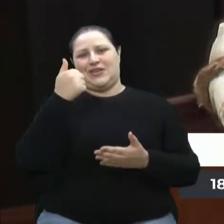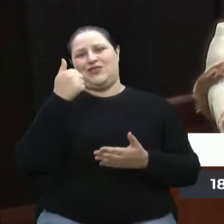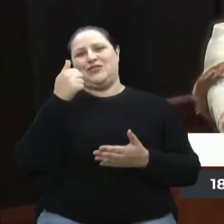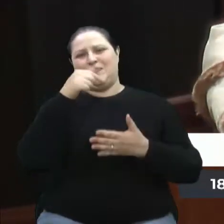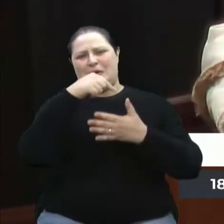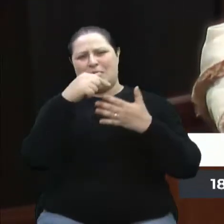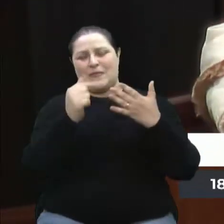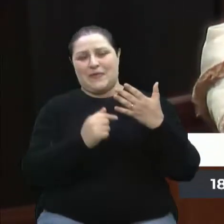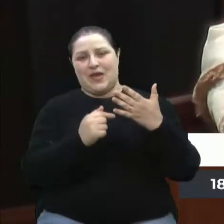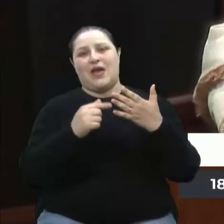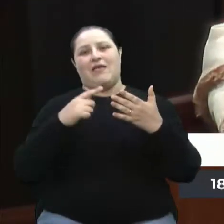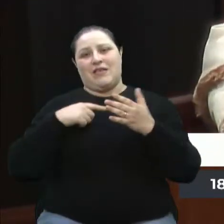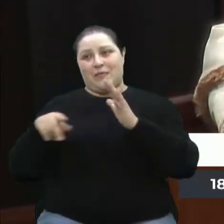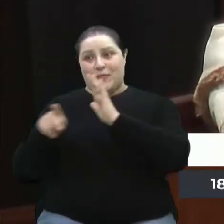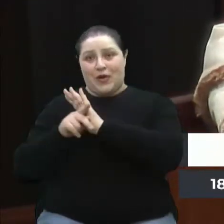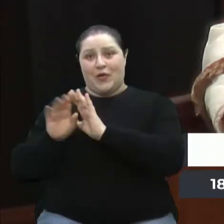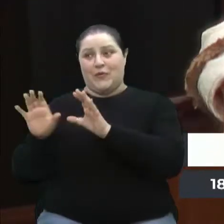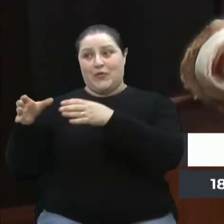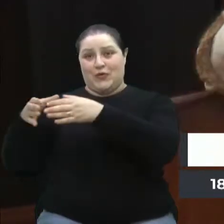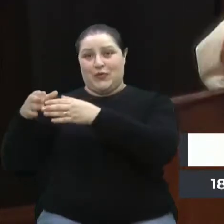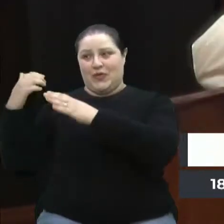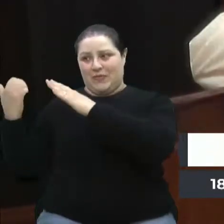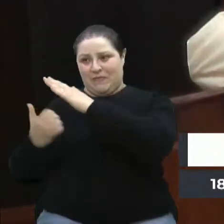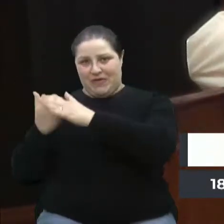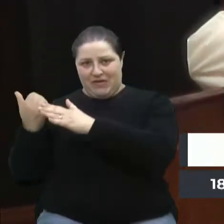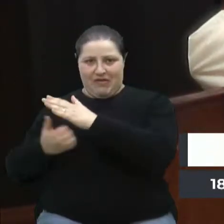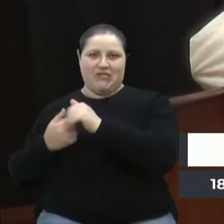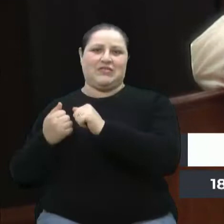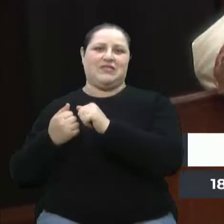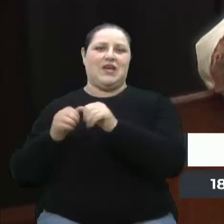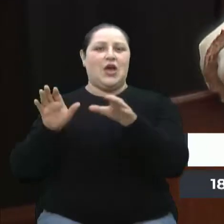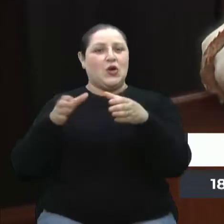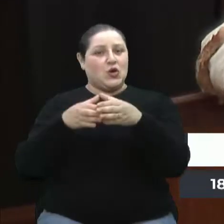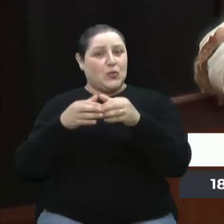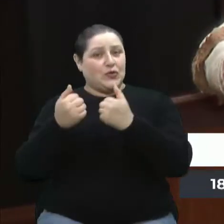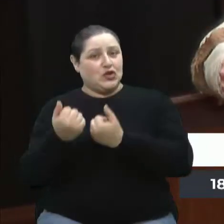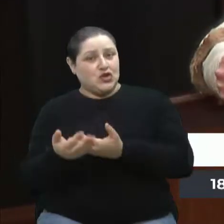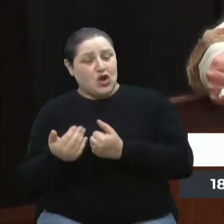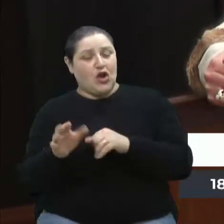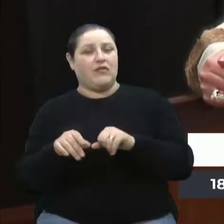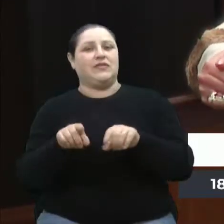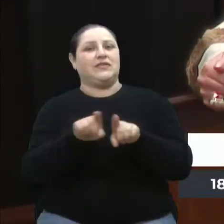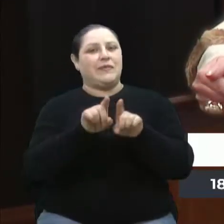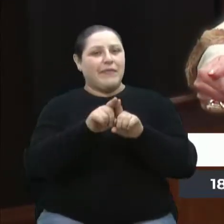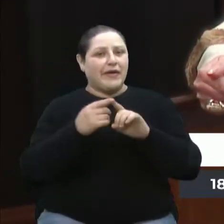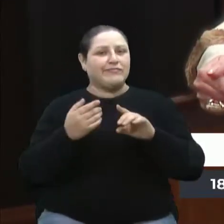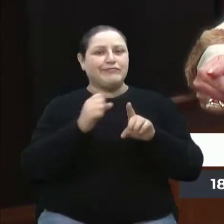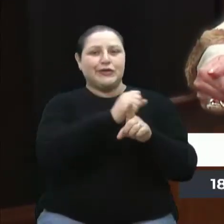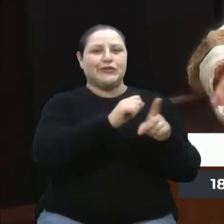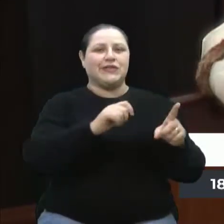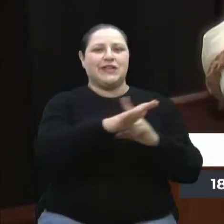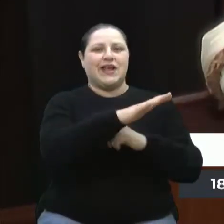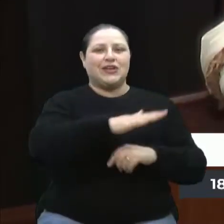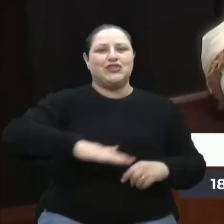para as empresas que realizam esse trabalho, não só para os jovens, mas para a sociedade de modo